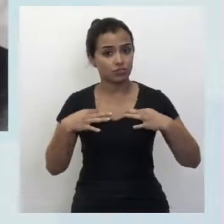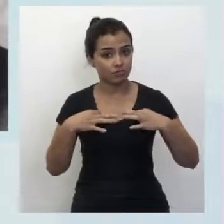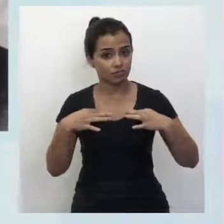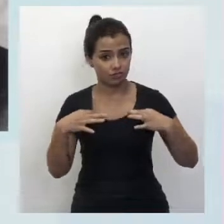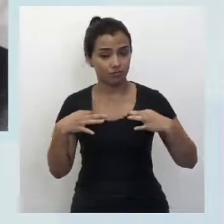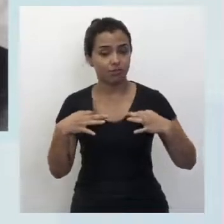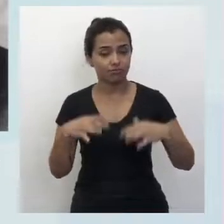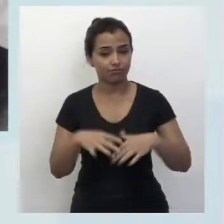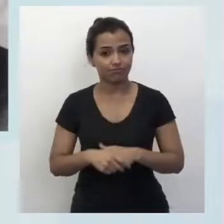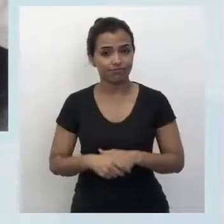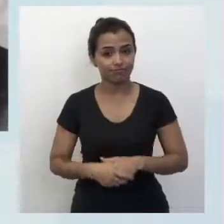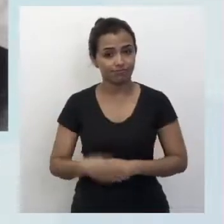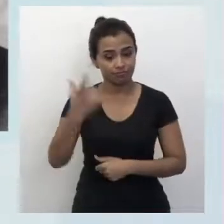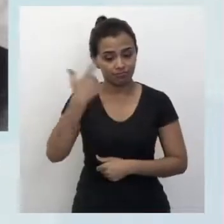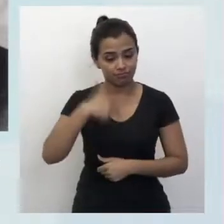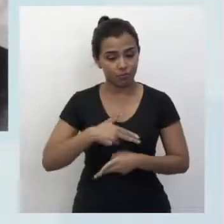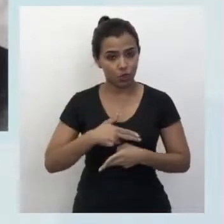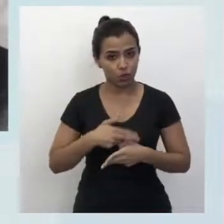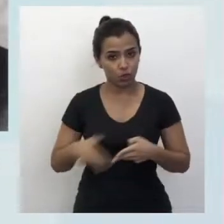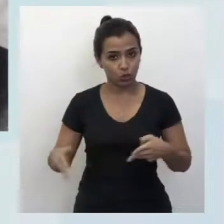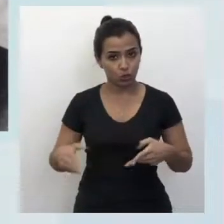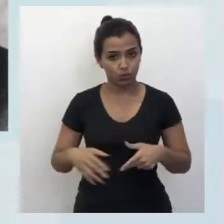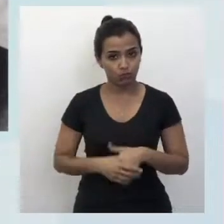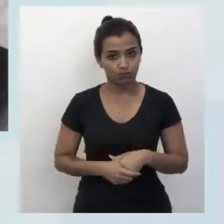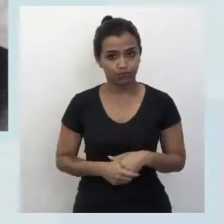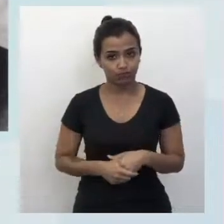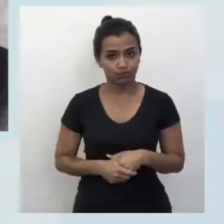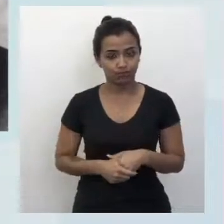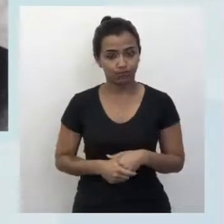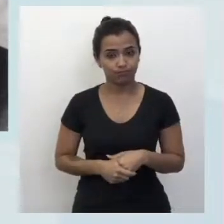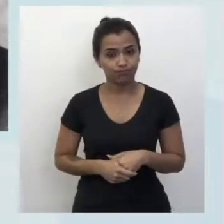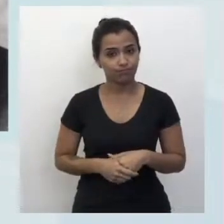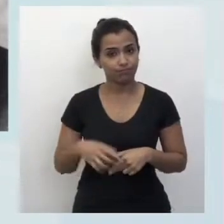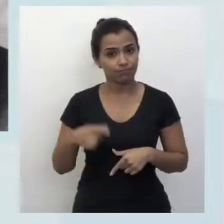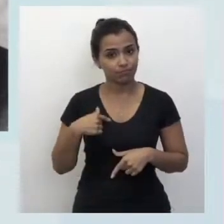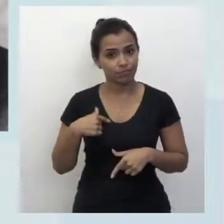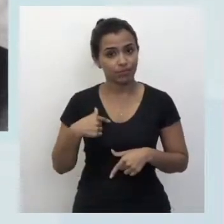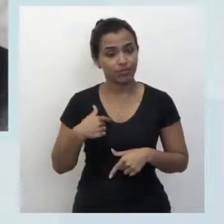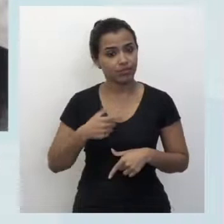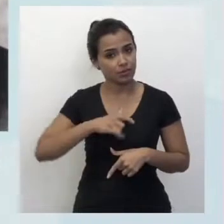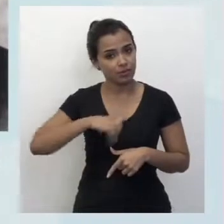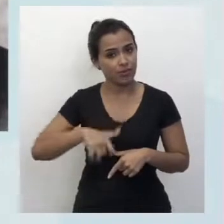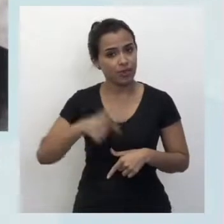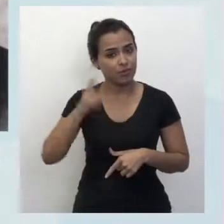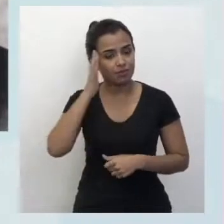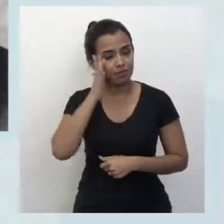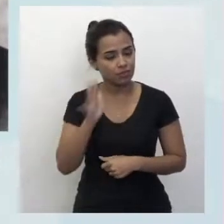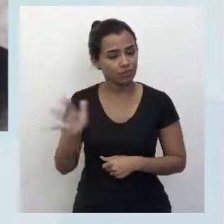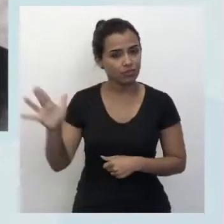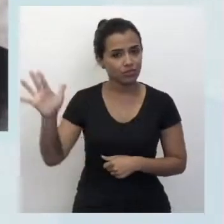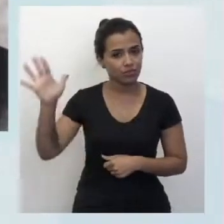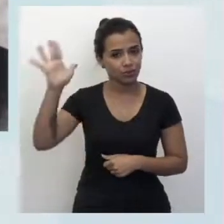Estou nu e mergulho na água da minha imaginação.